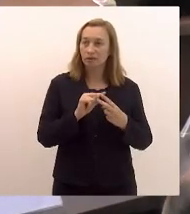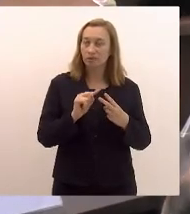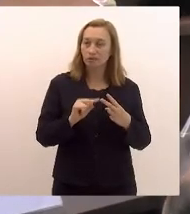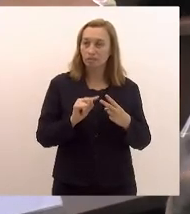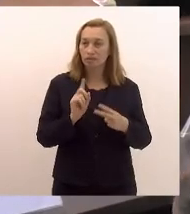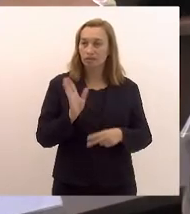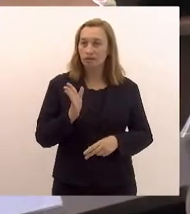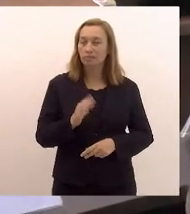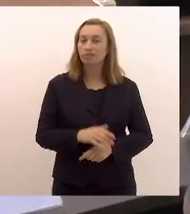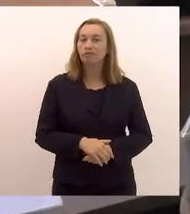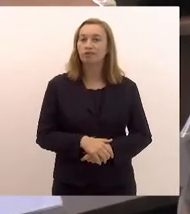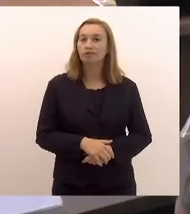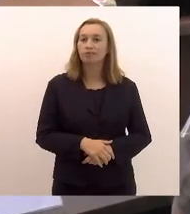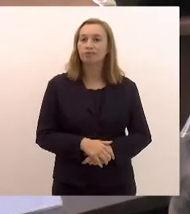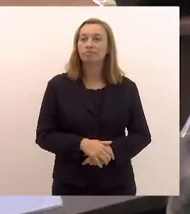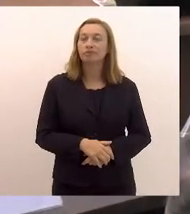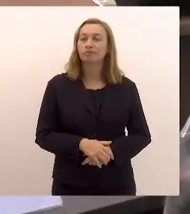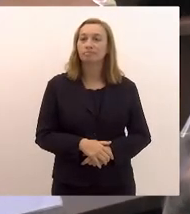ver condições